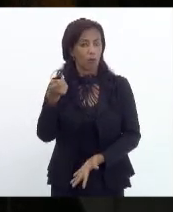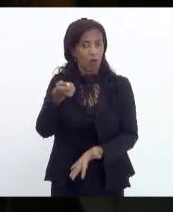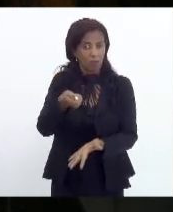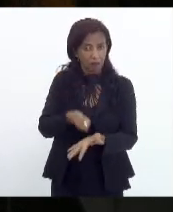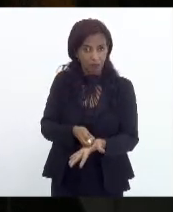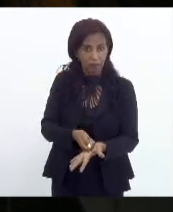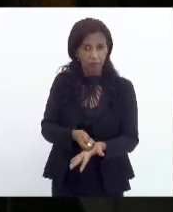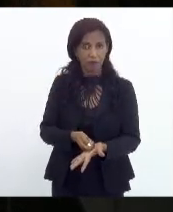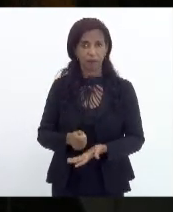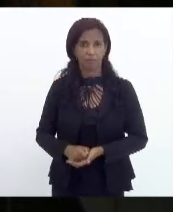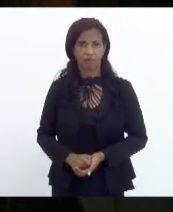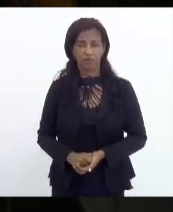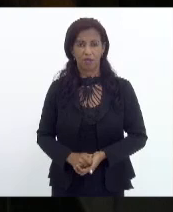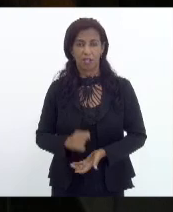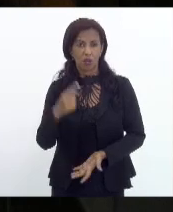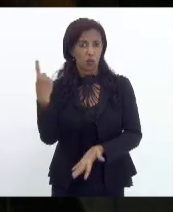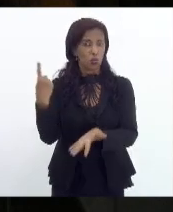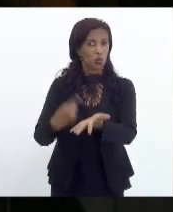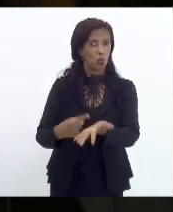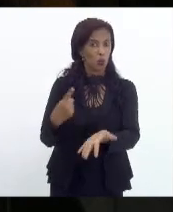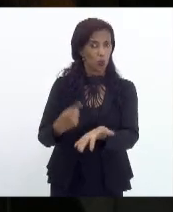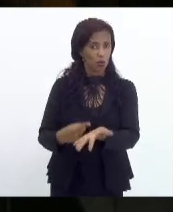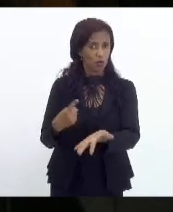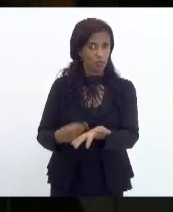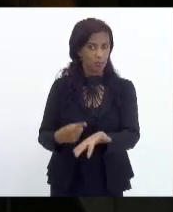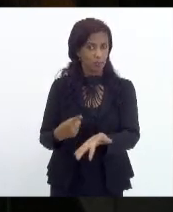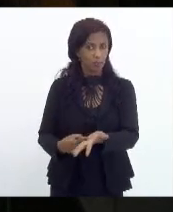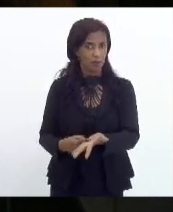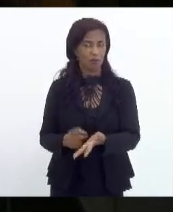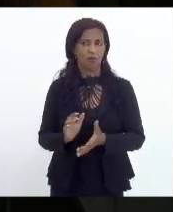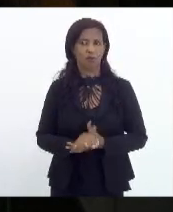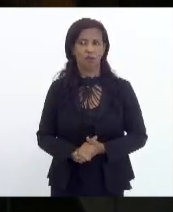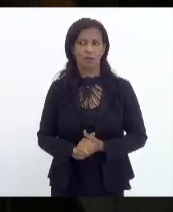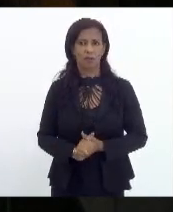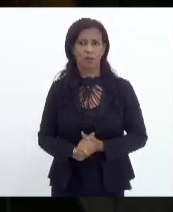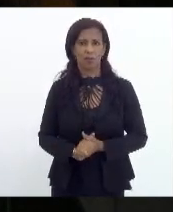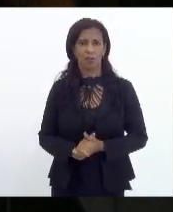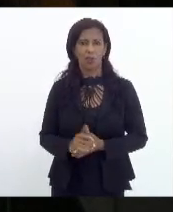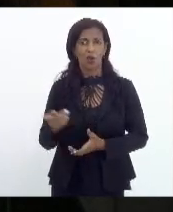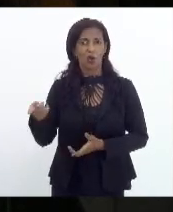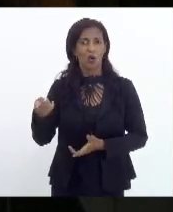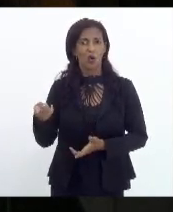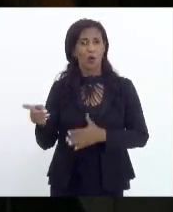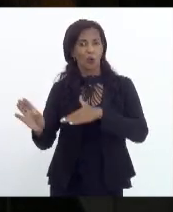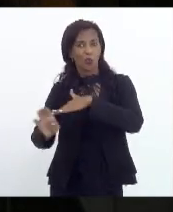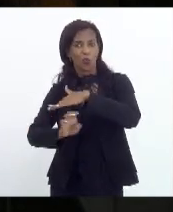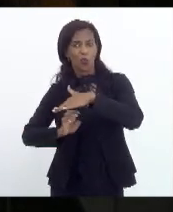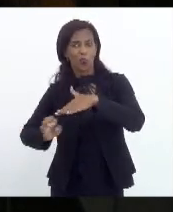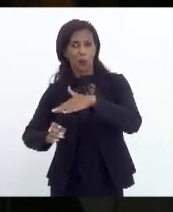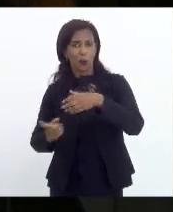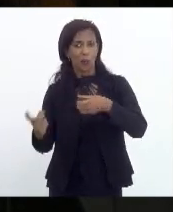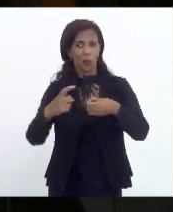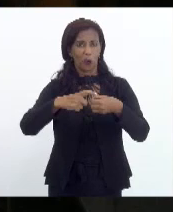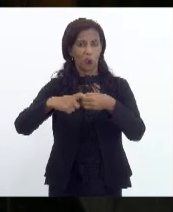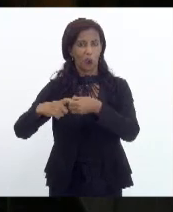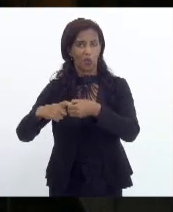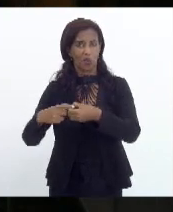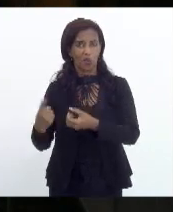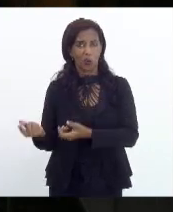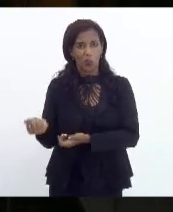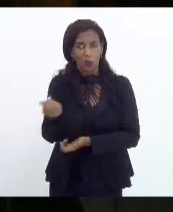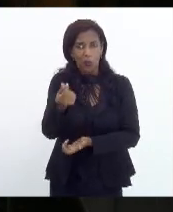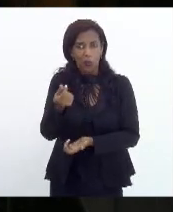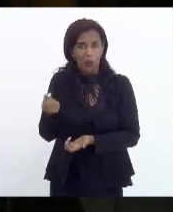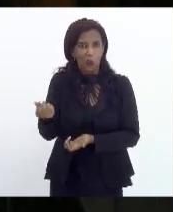reafirmar seus compromissos com os acionistas e com o lucro da